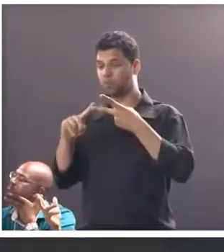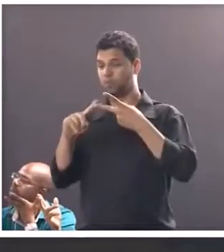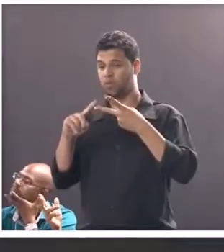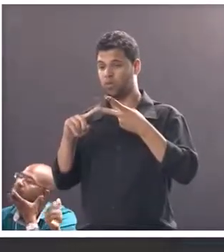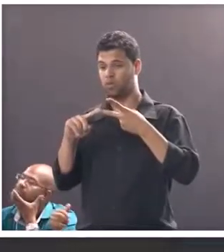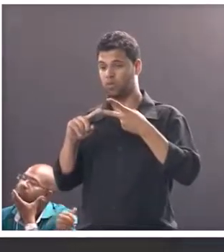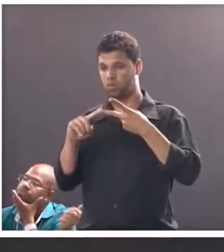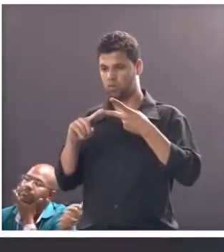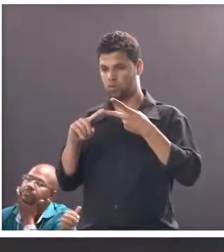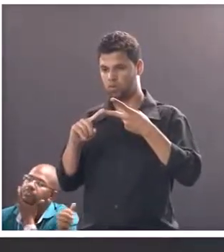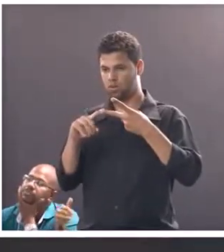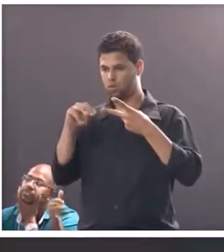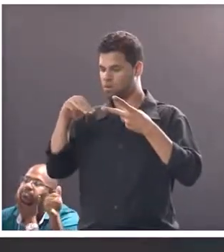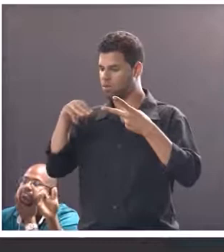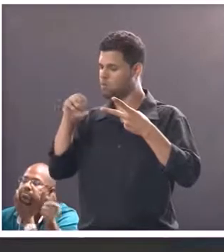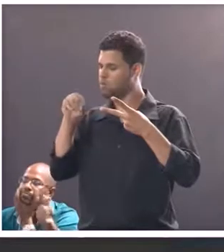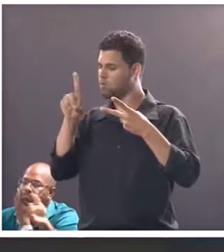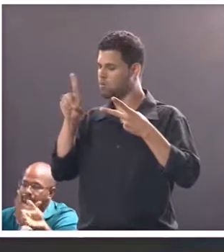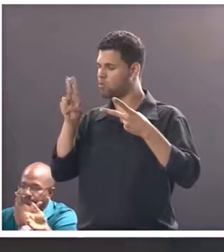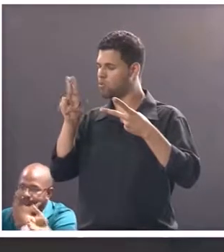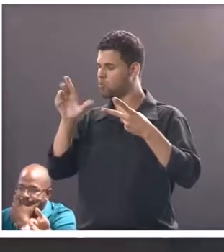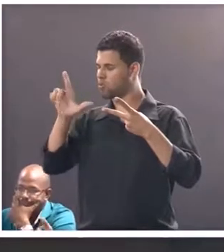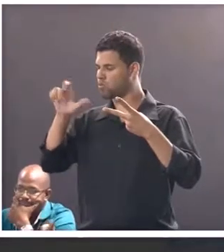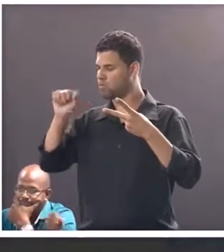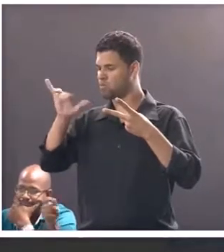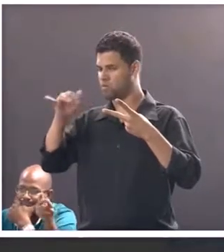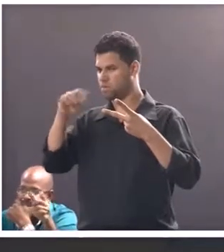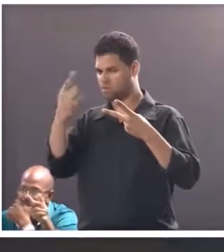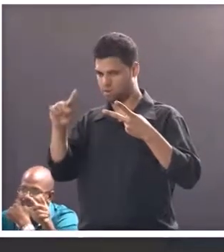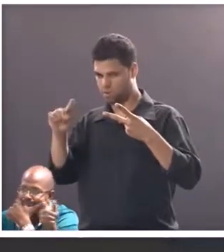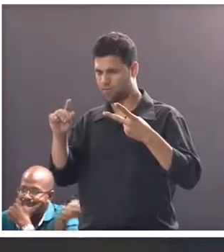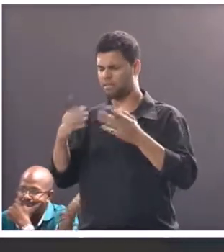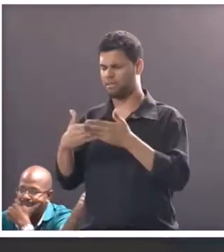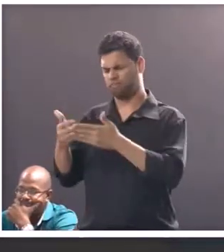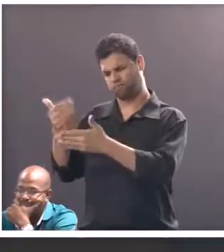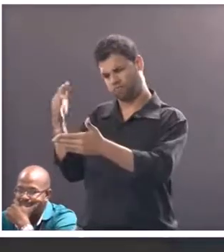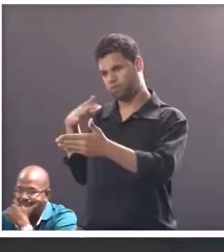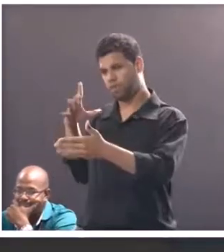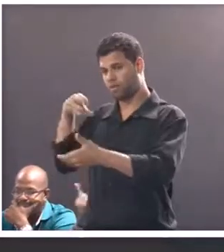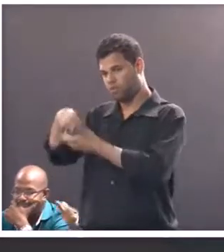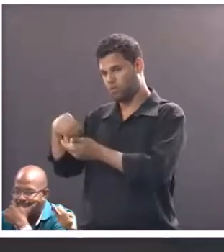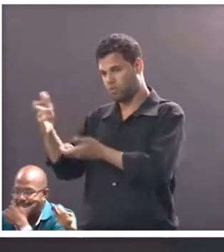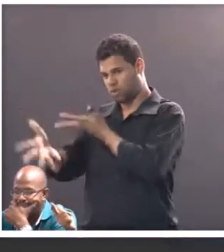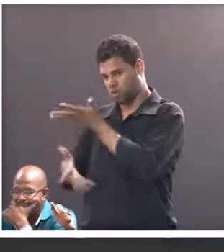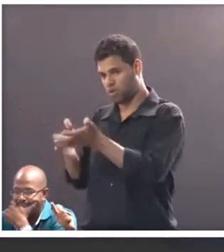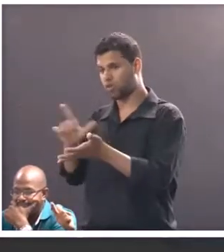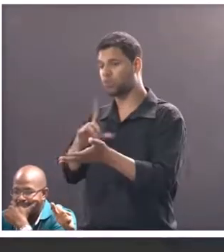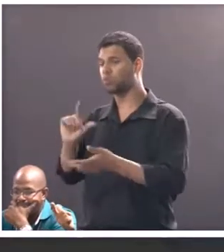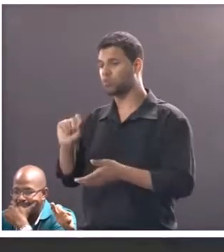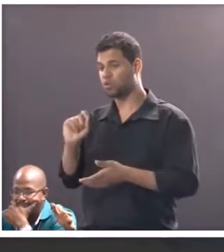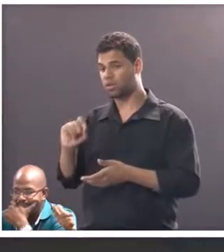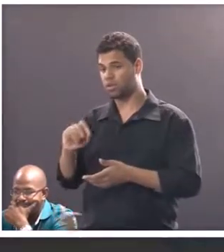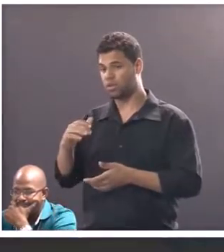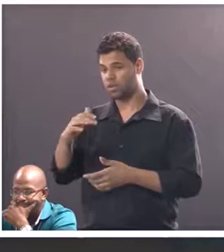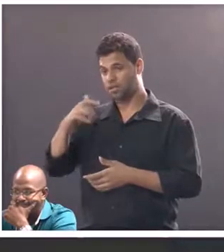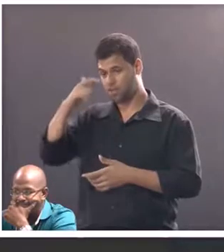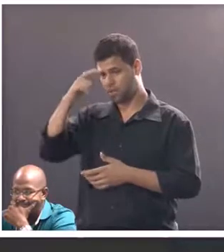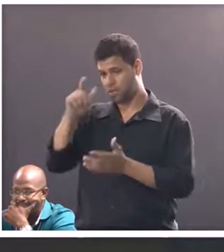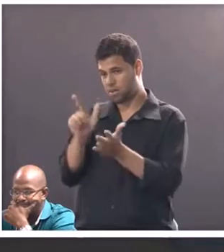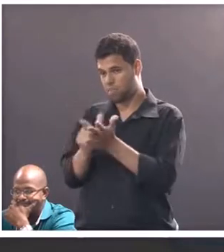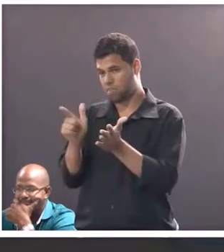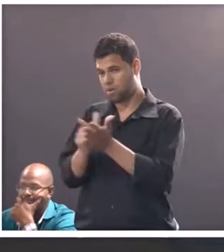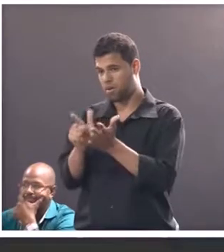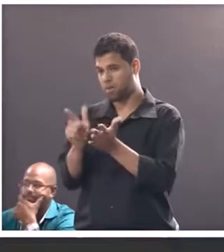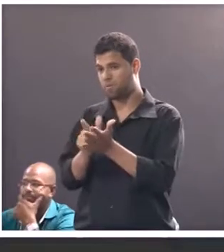vista. Havia uma expressão idiomática na língua de sinais há muito tempo atrás, que era cara-papel, que